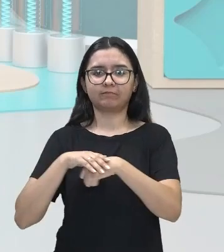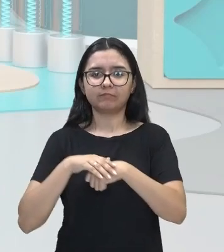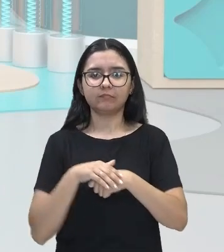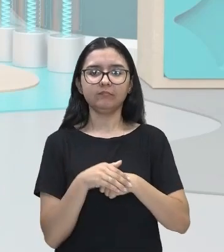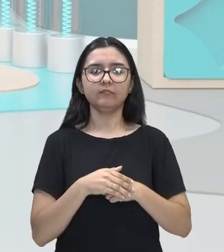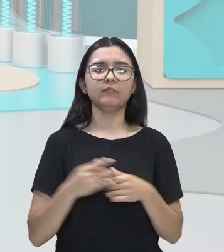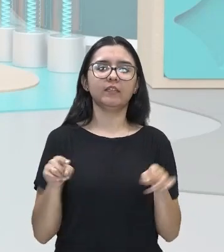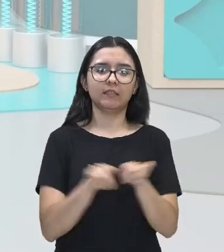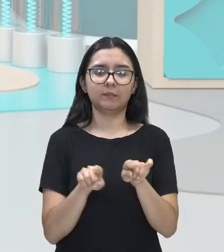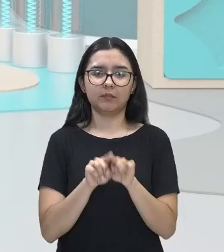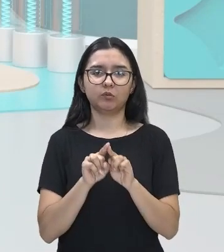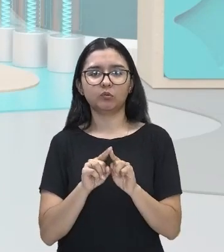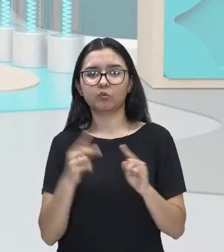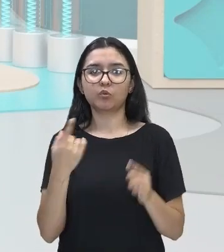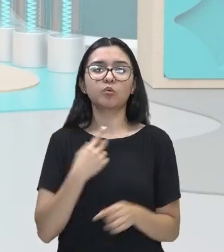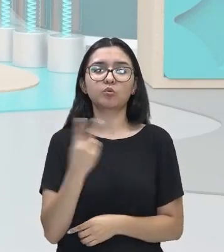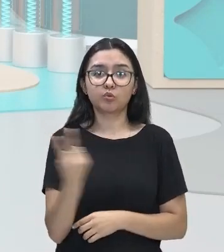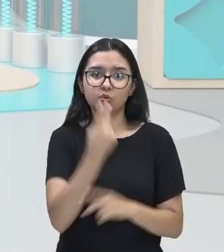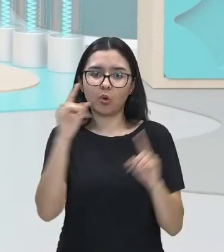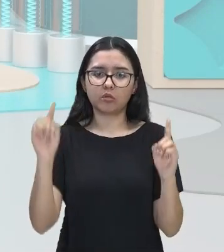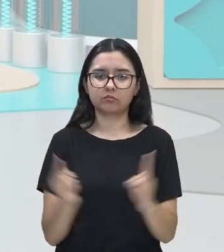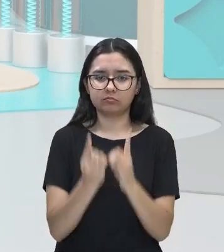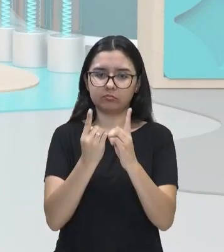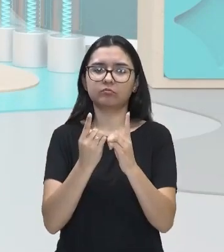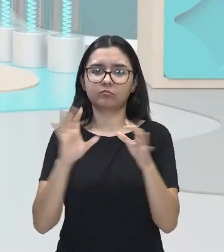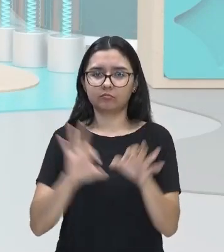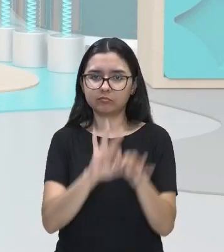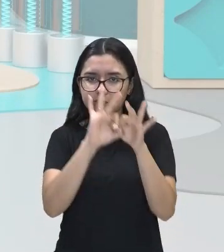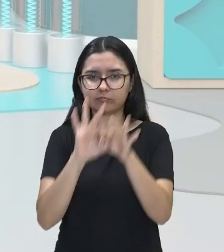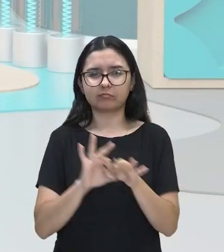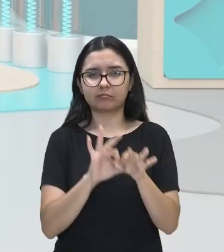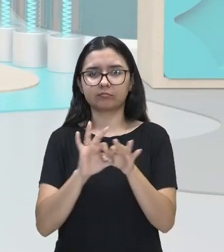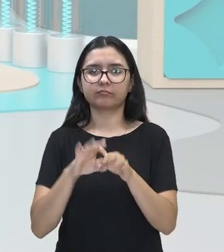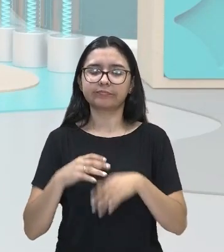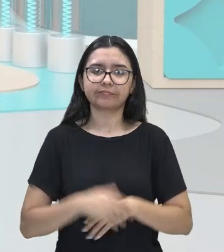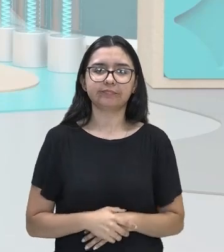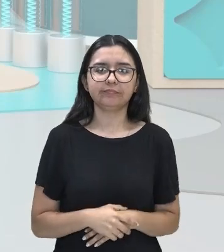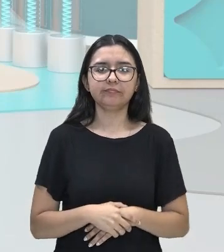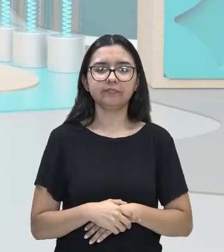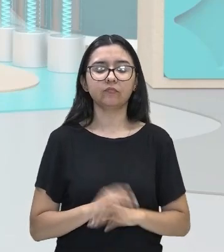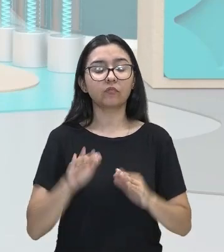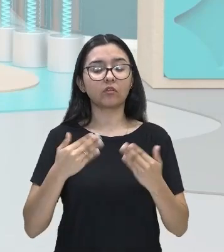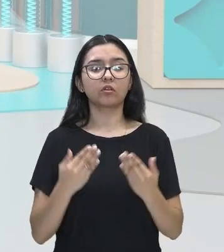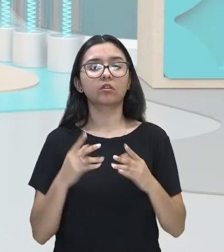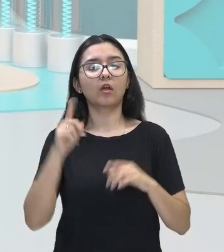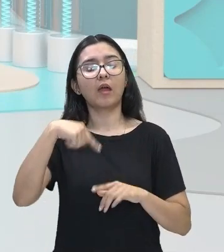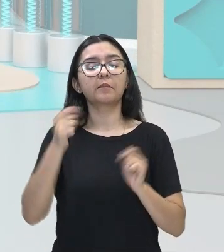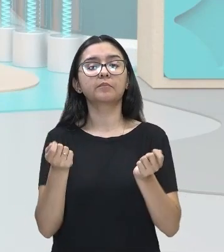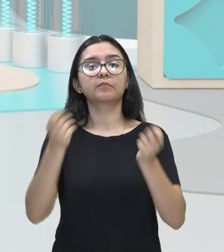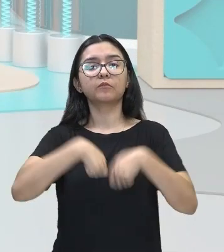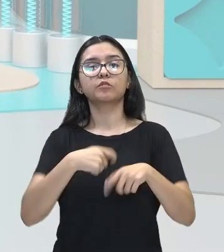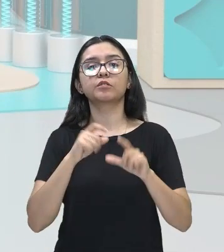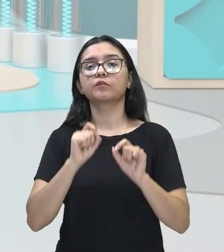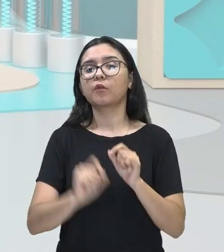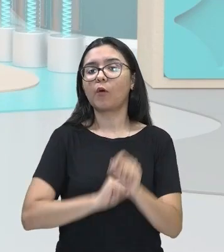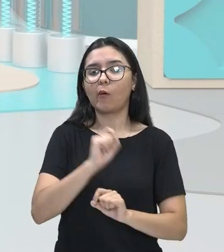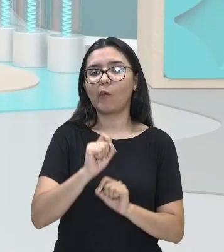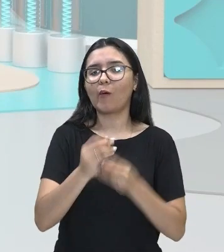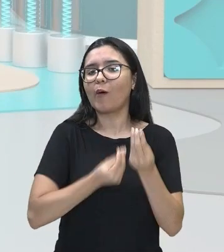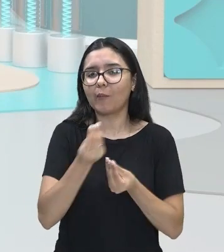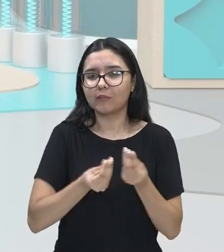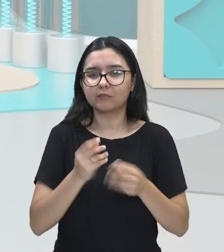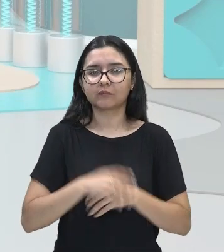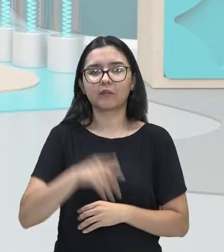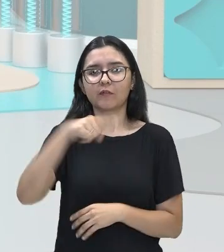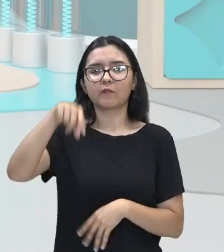da sincronia, da conexão entre os pares. E tudo isso é possível através de